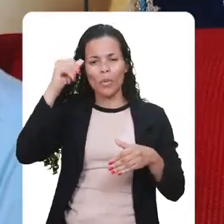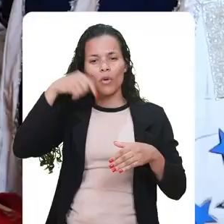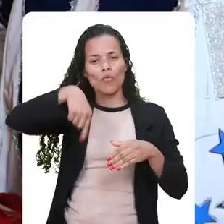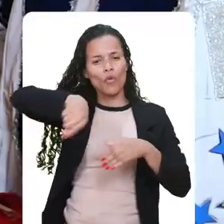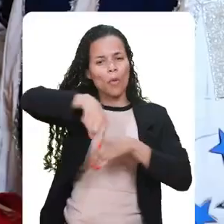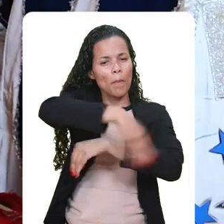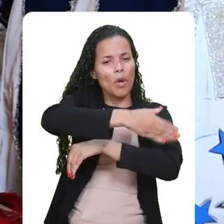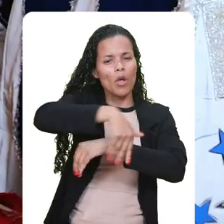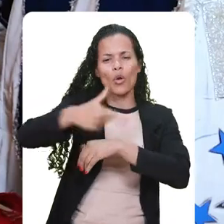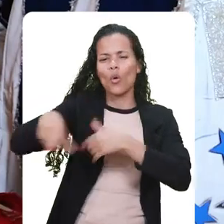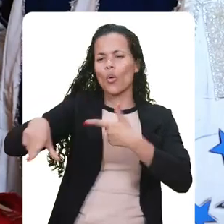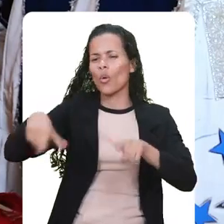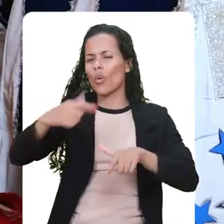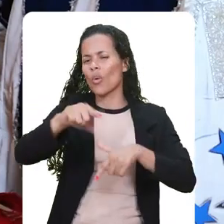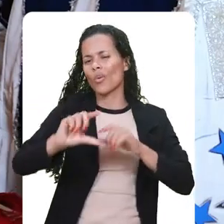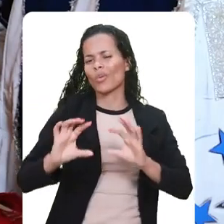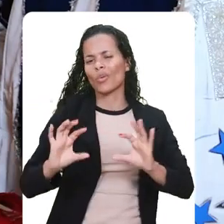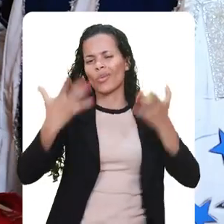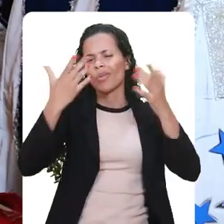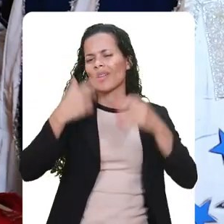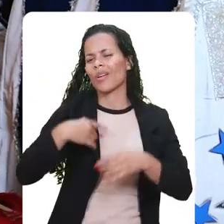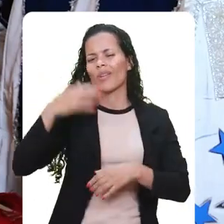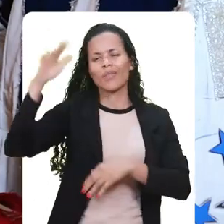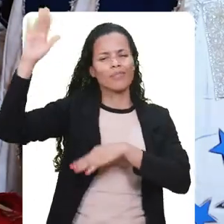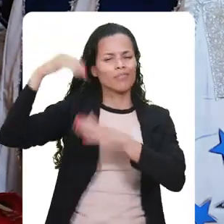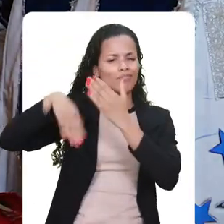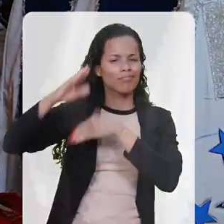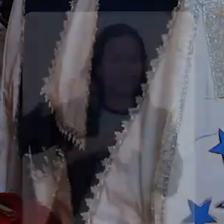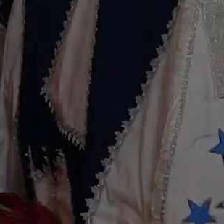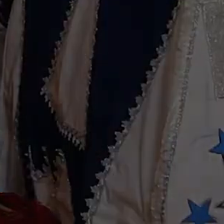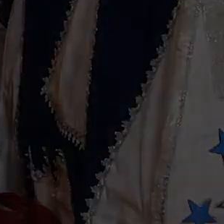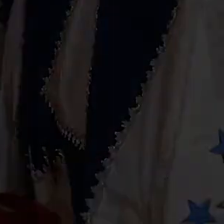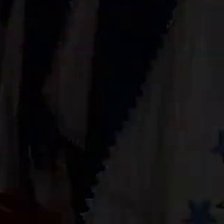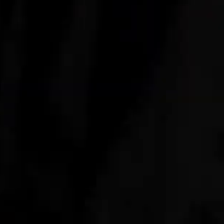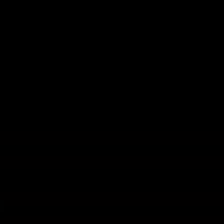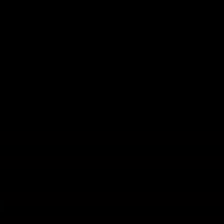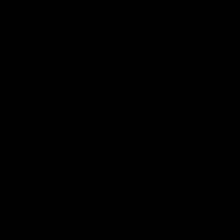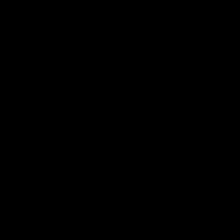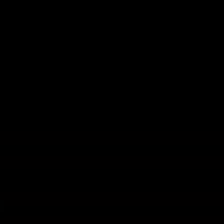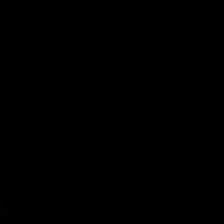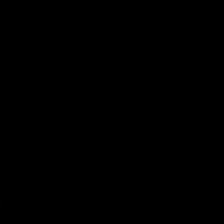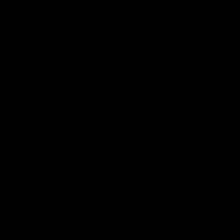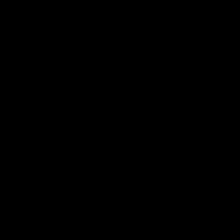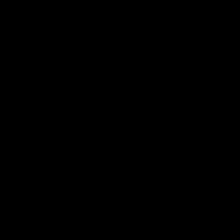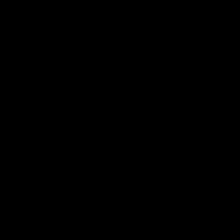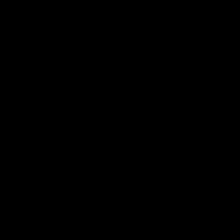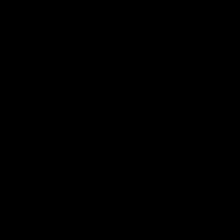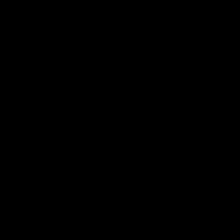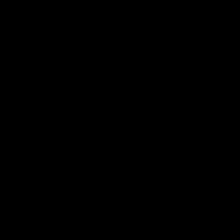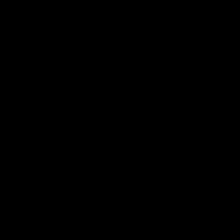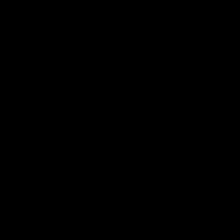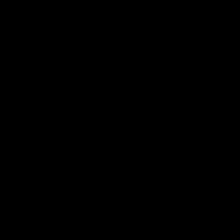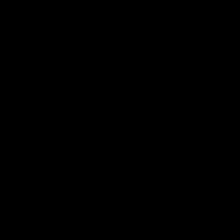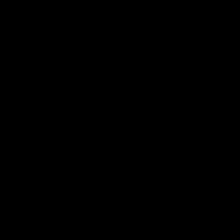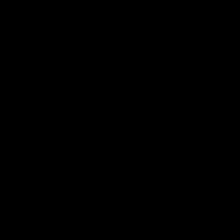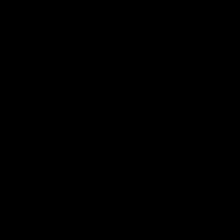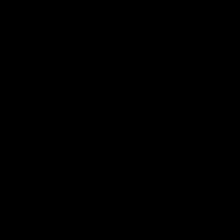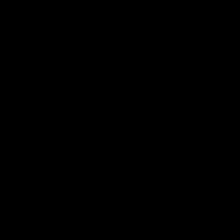pra rua. Entre outras situações que aconteceram, que isso fica pra outra hora. A cidade